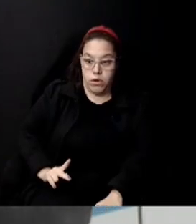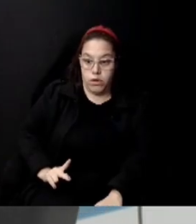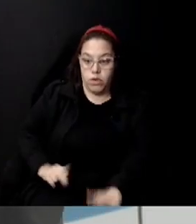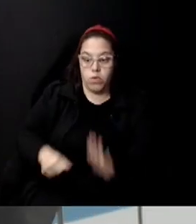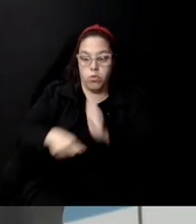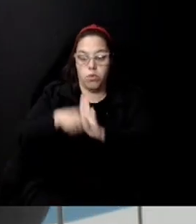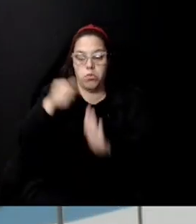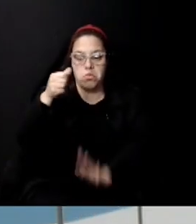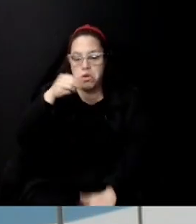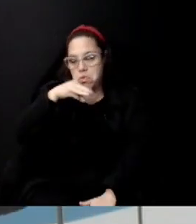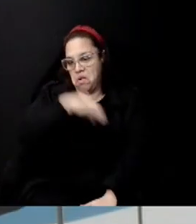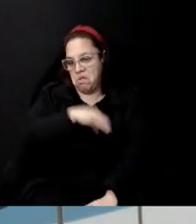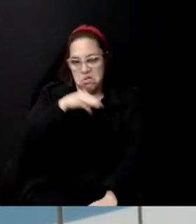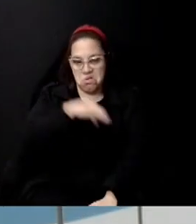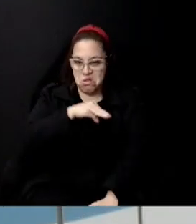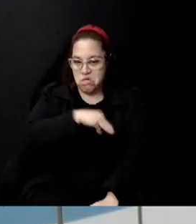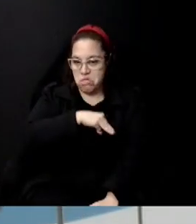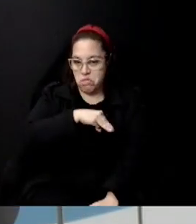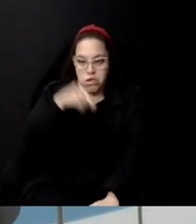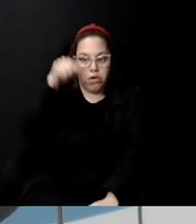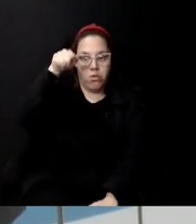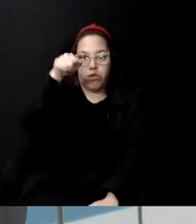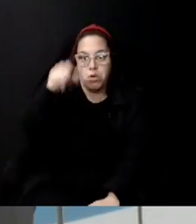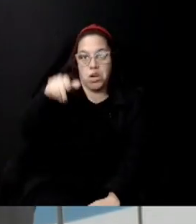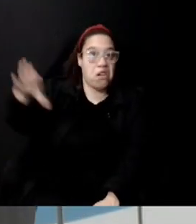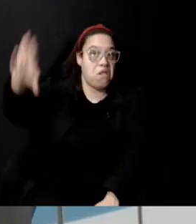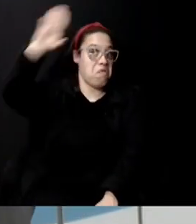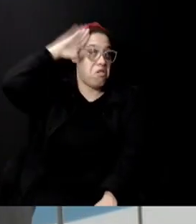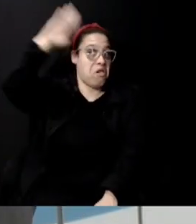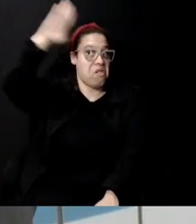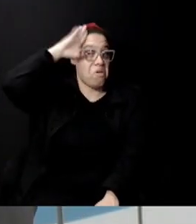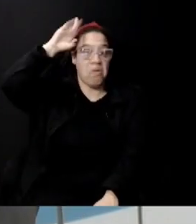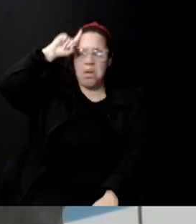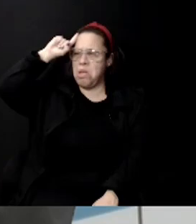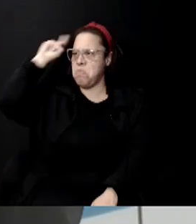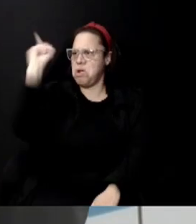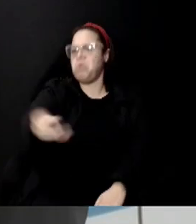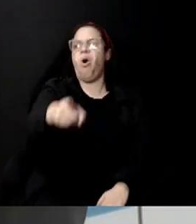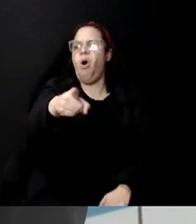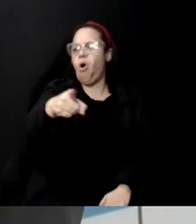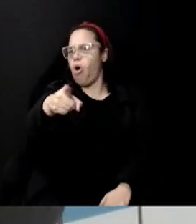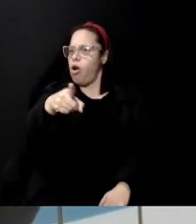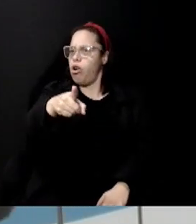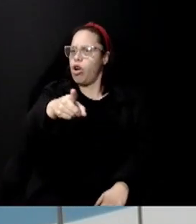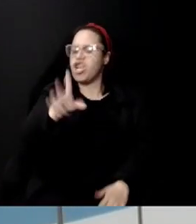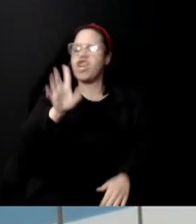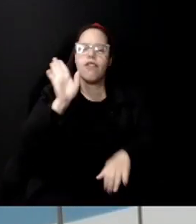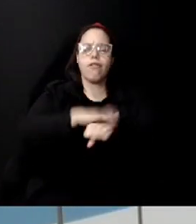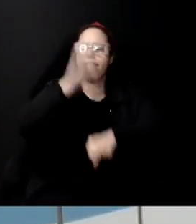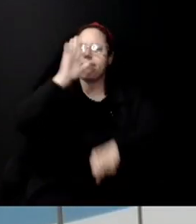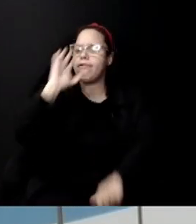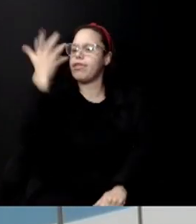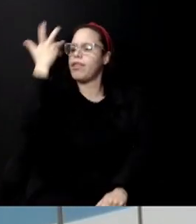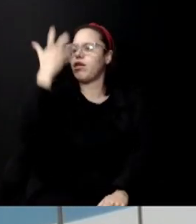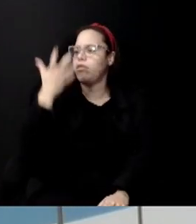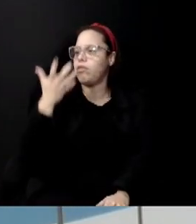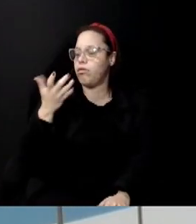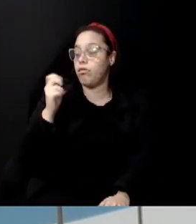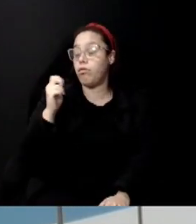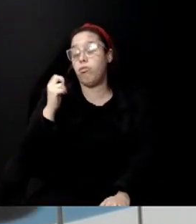foi cometido por aquele general que determinou a ação, ou pelo sujeito que